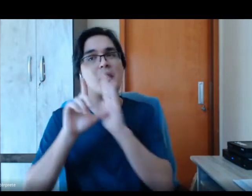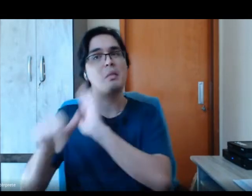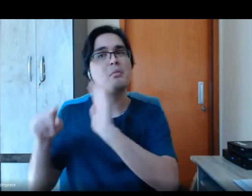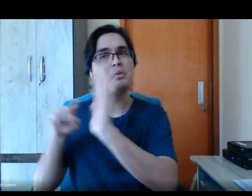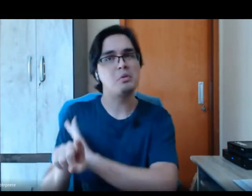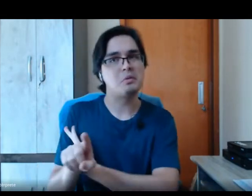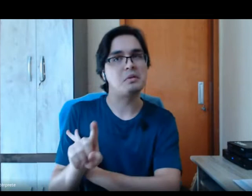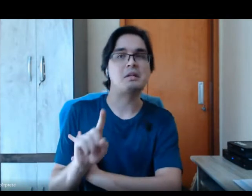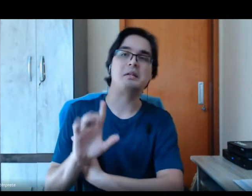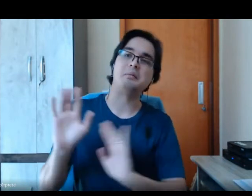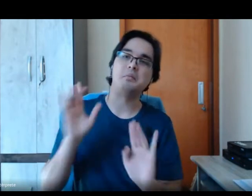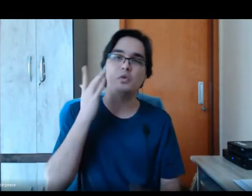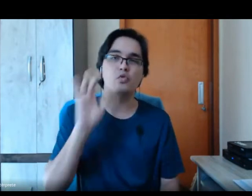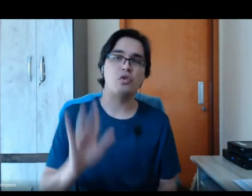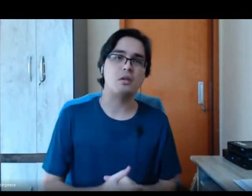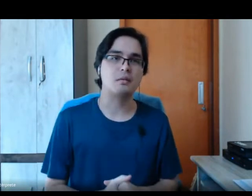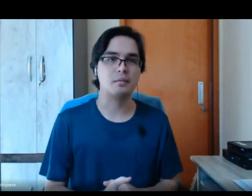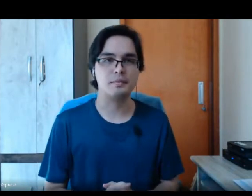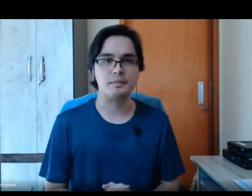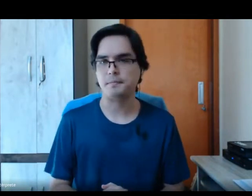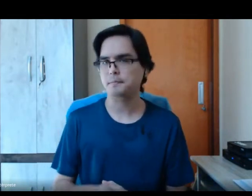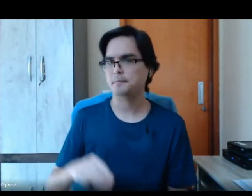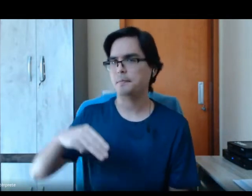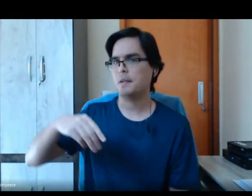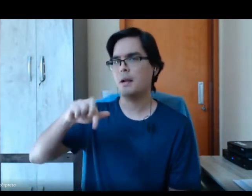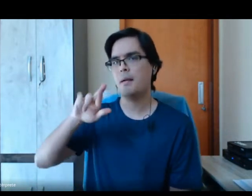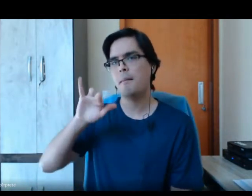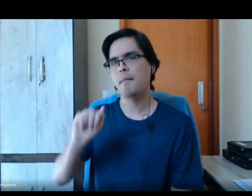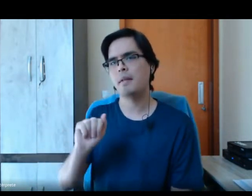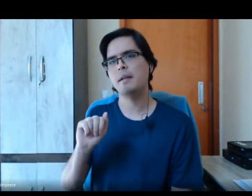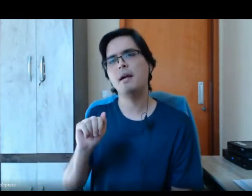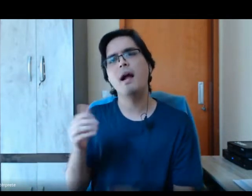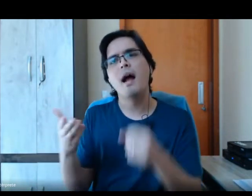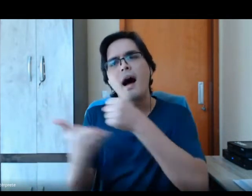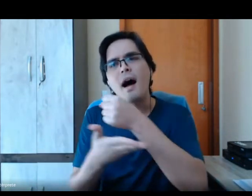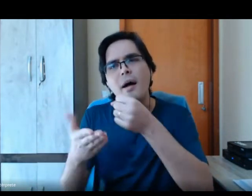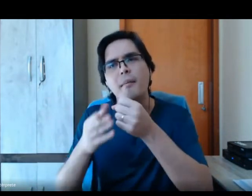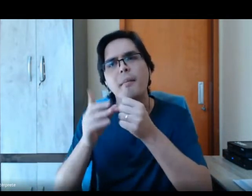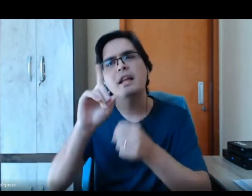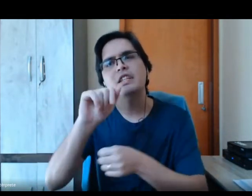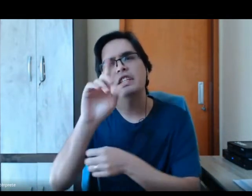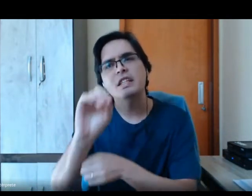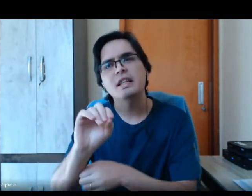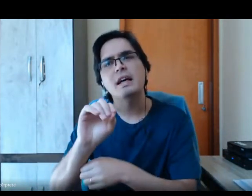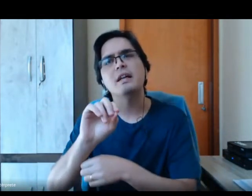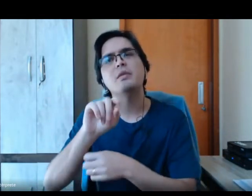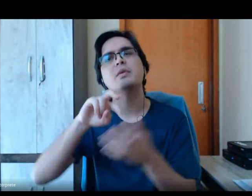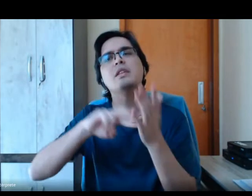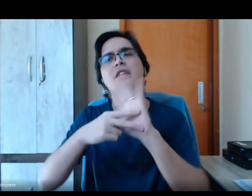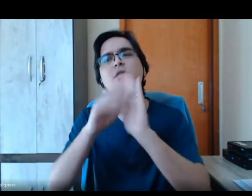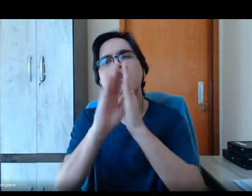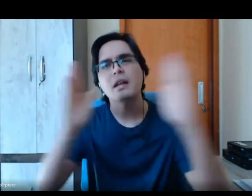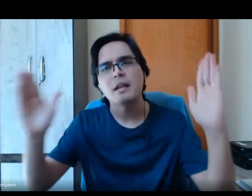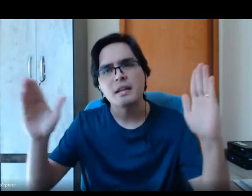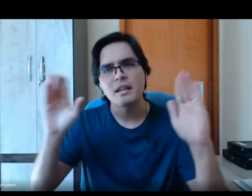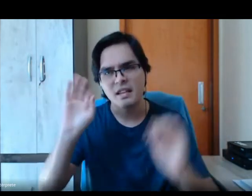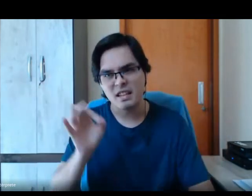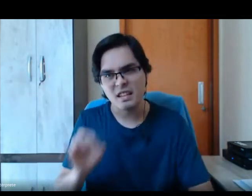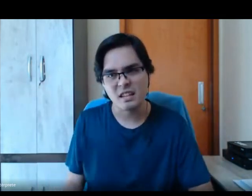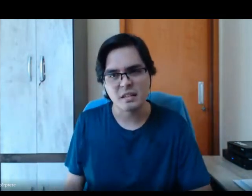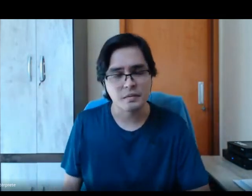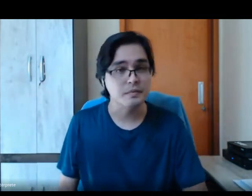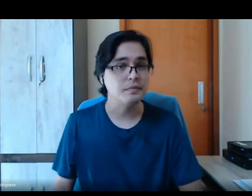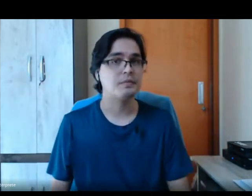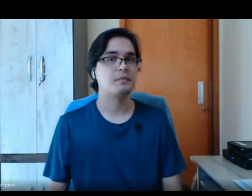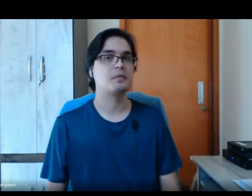da biblioteca, eu acho, na época, ou de um setor da biblioteca chamado Maria Emília, algumas pessoas devem tê-la conhecido, e nós